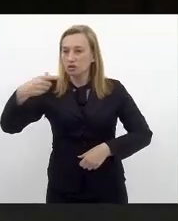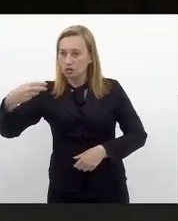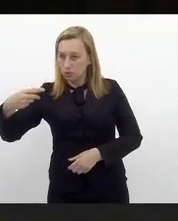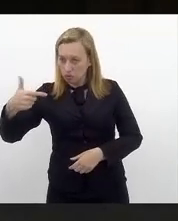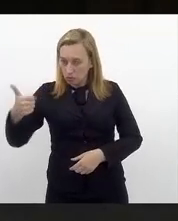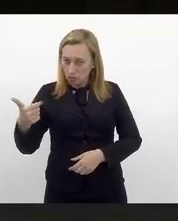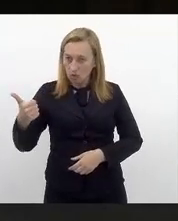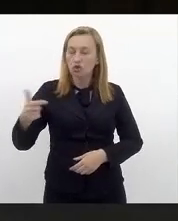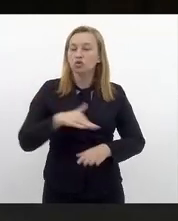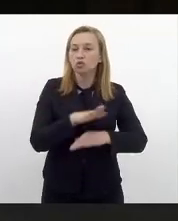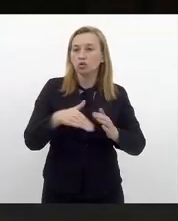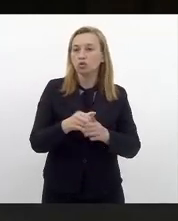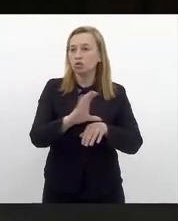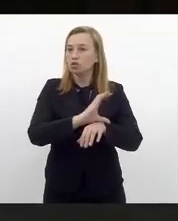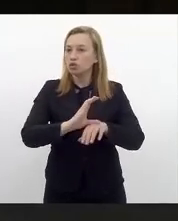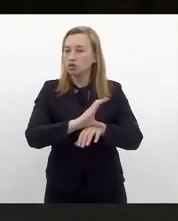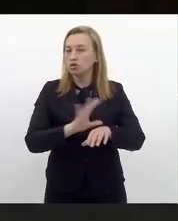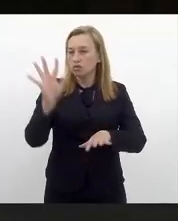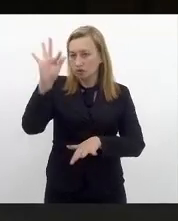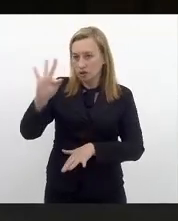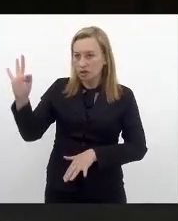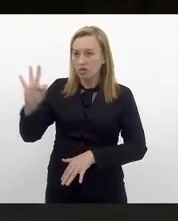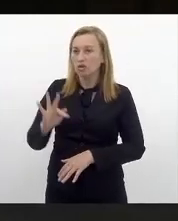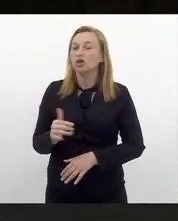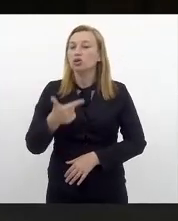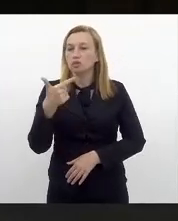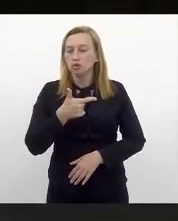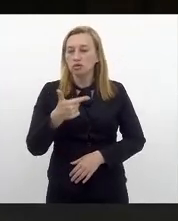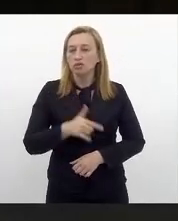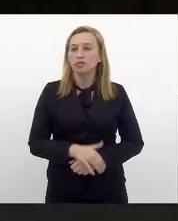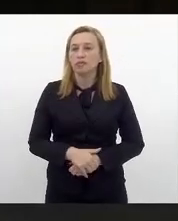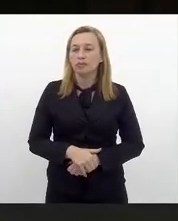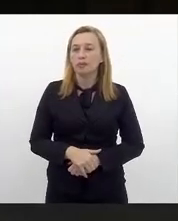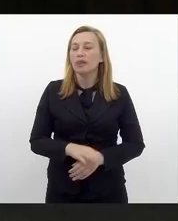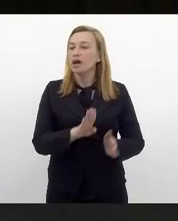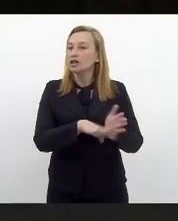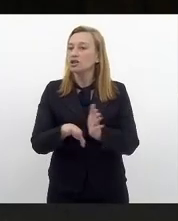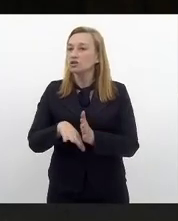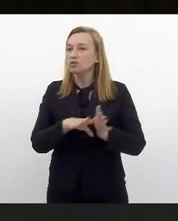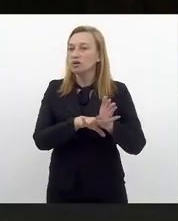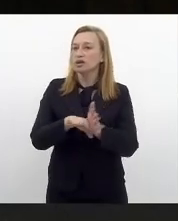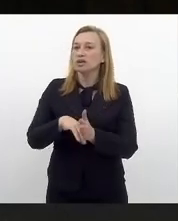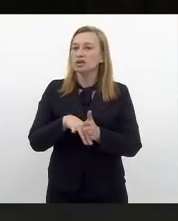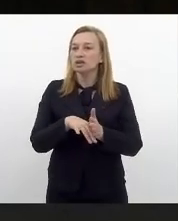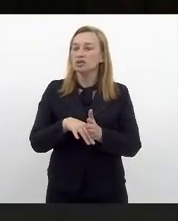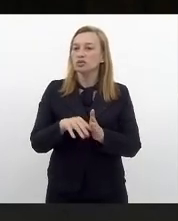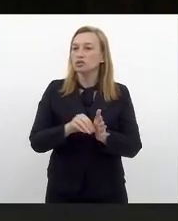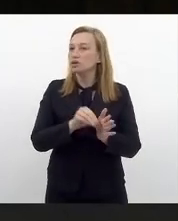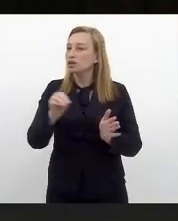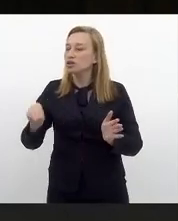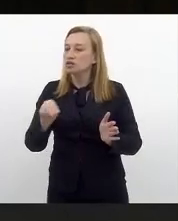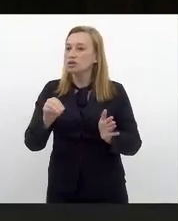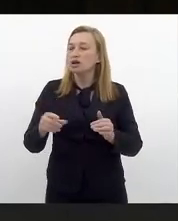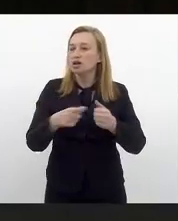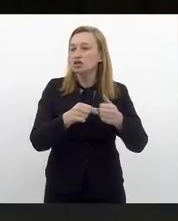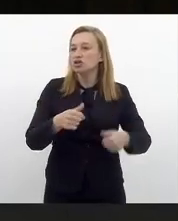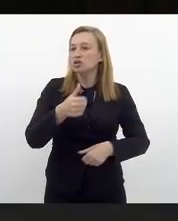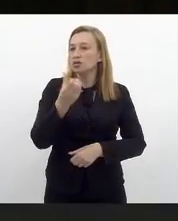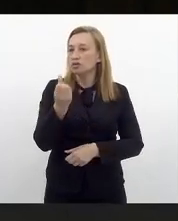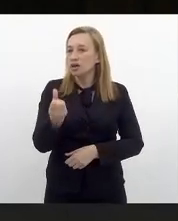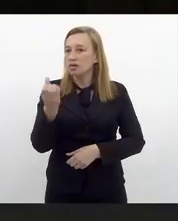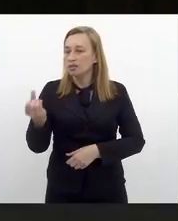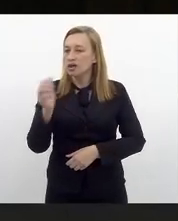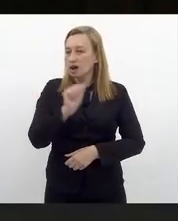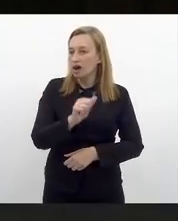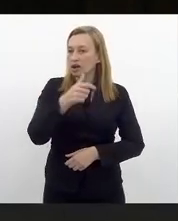todos da Constituição Federal dois as despesas custeadas com as transferências de que trata o artigo 166